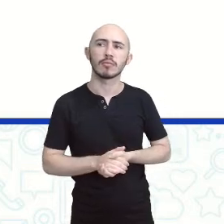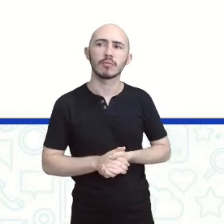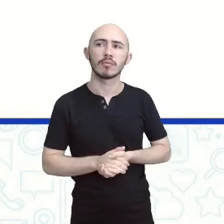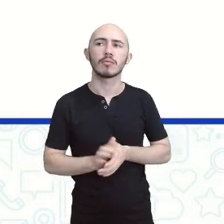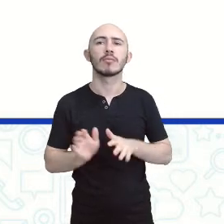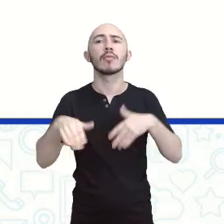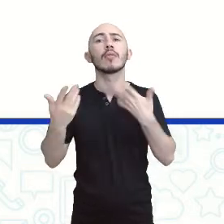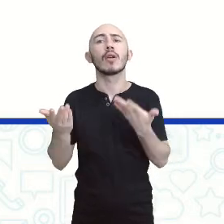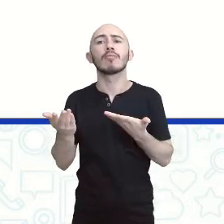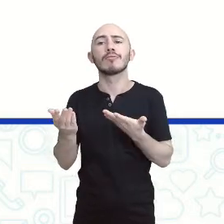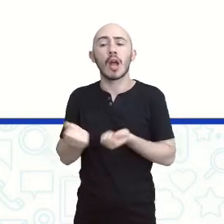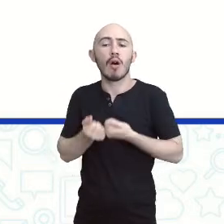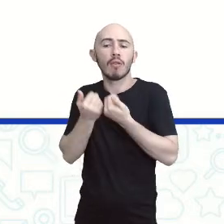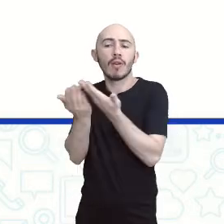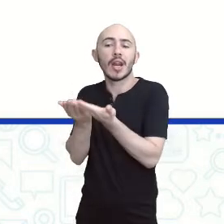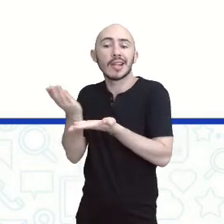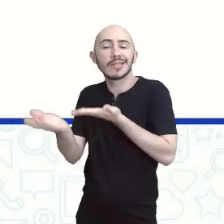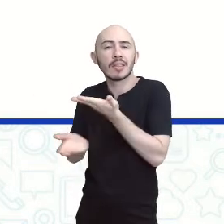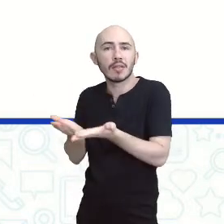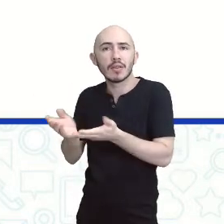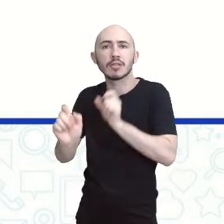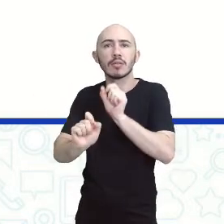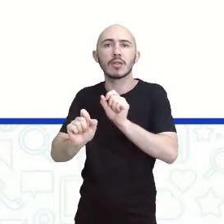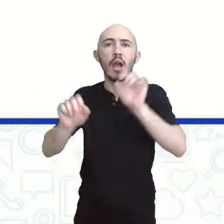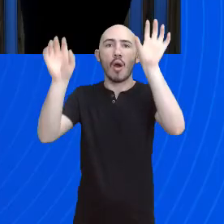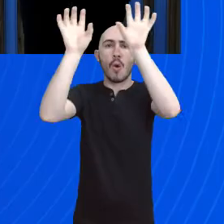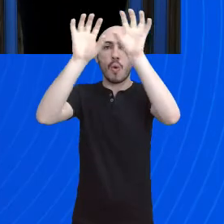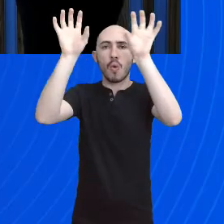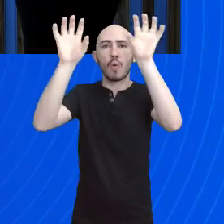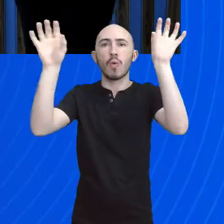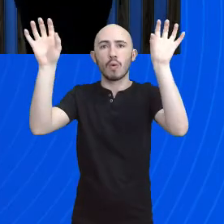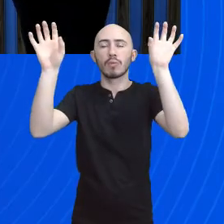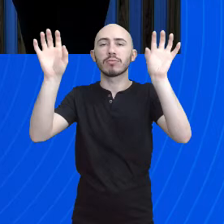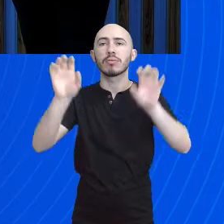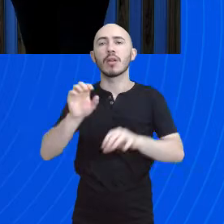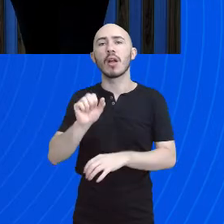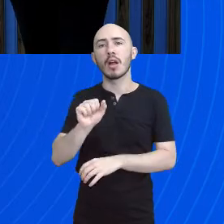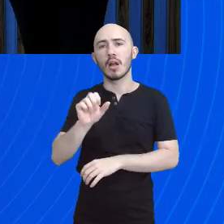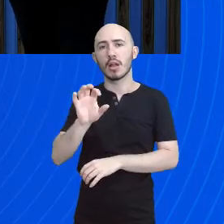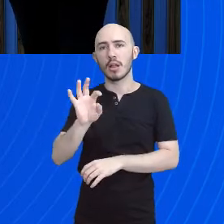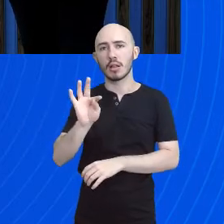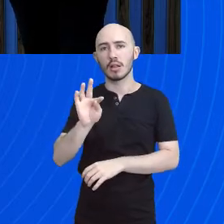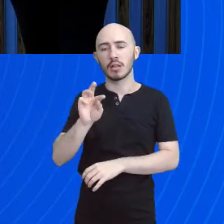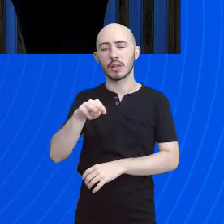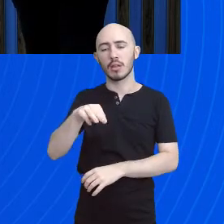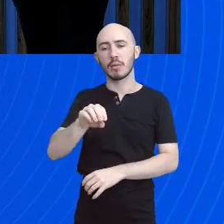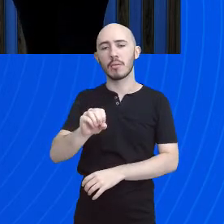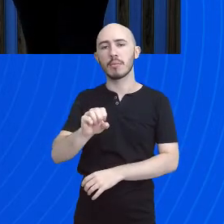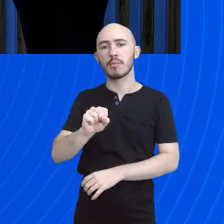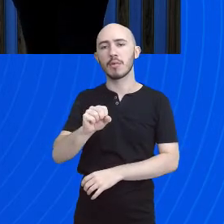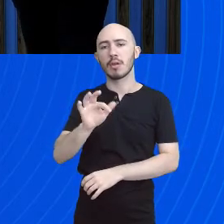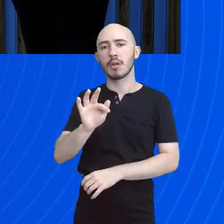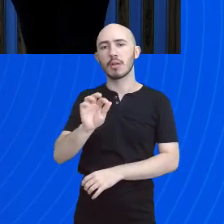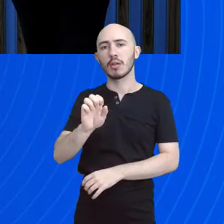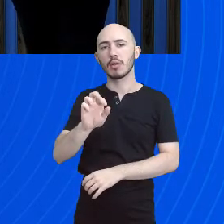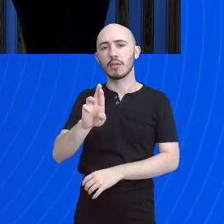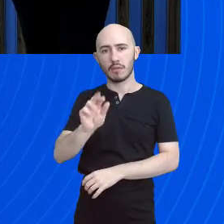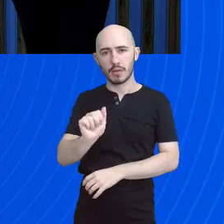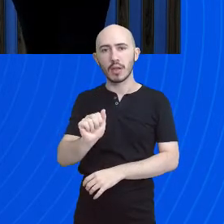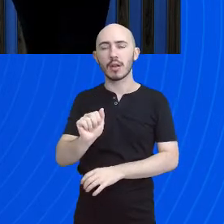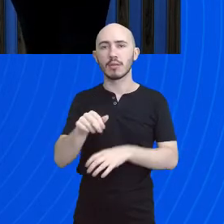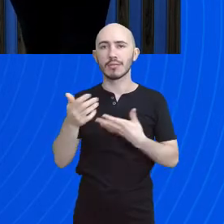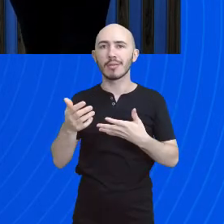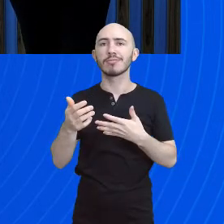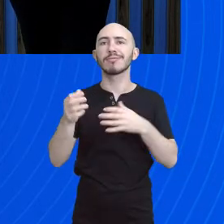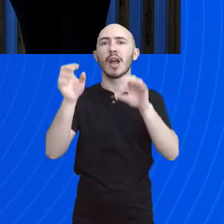o serviço? A atmosfera, ela fornece esse serviço, a camada de ozônio que nos protege